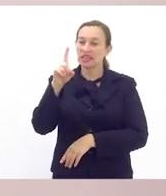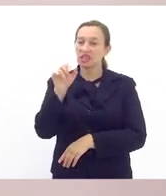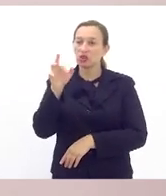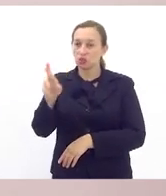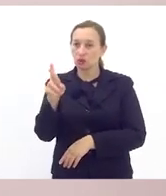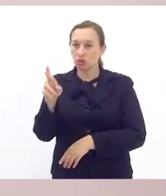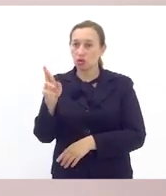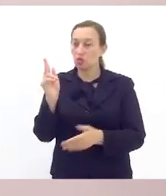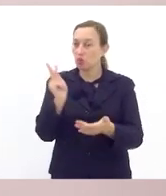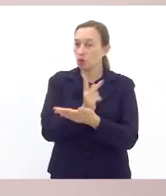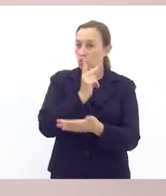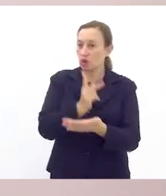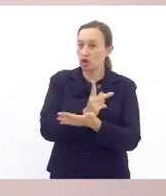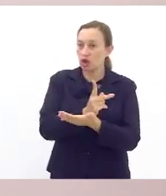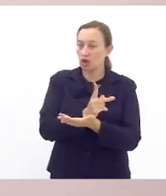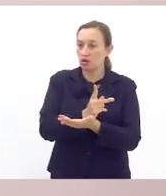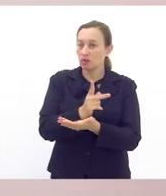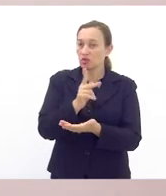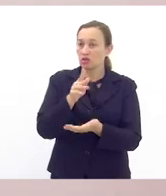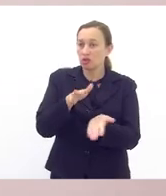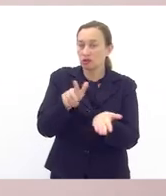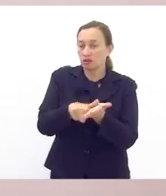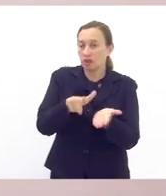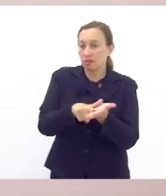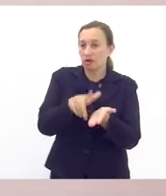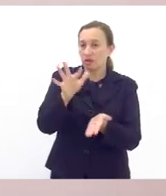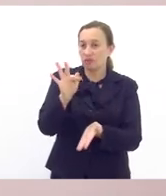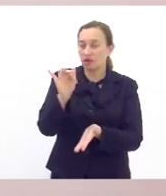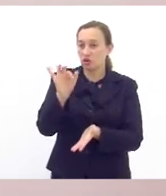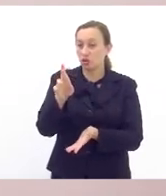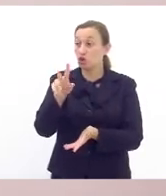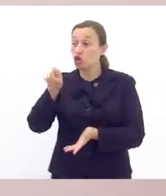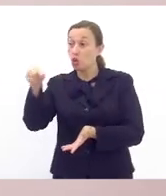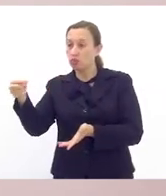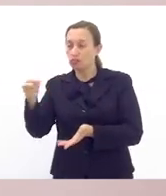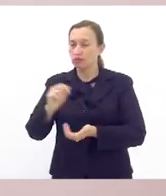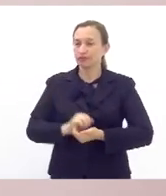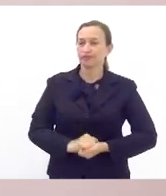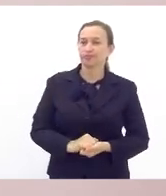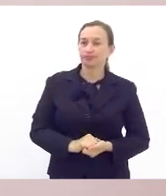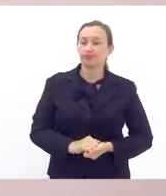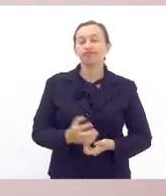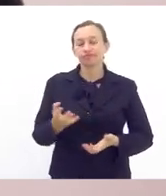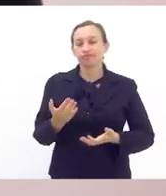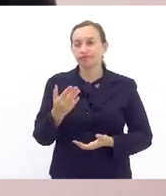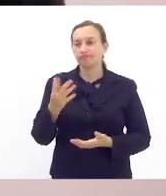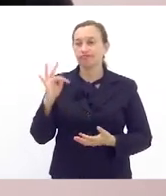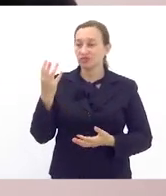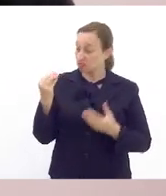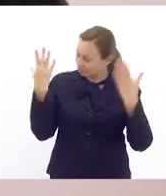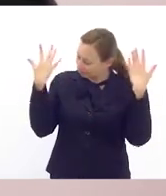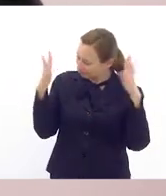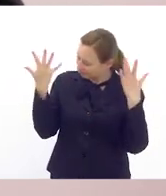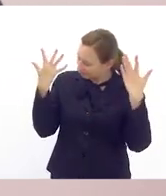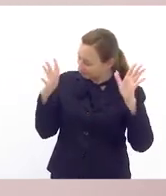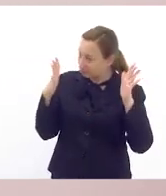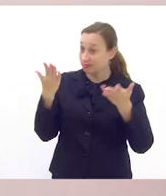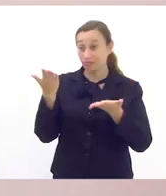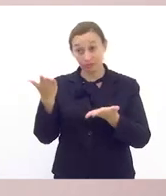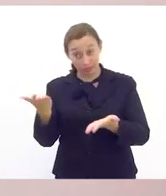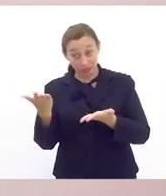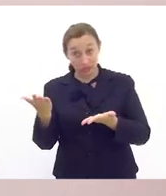erro de emissão de fatura e etc Então queria Tiago parabenizar você